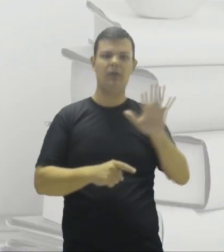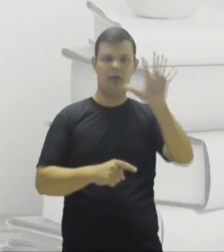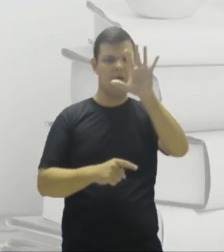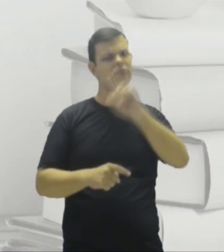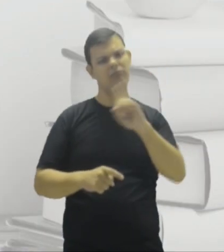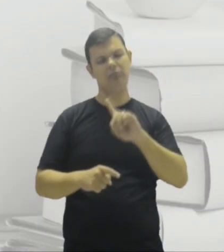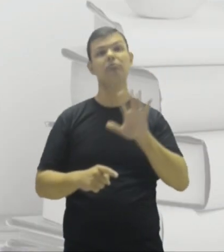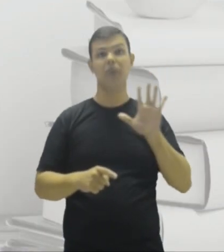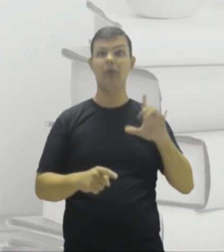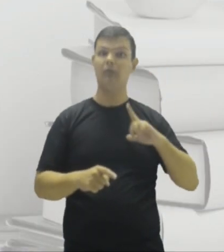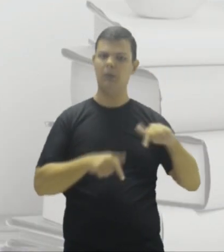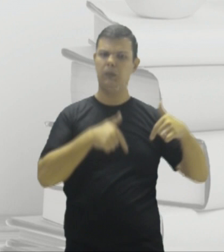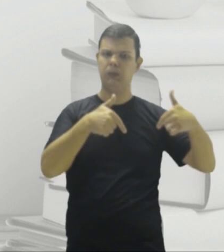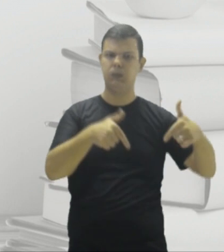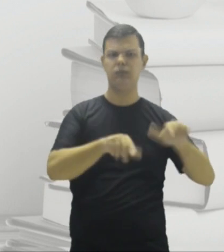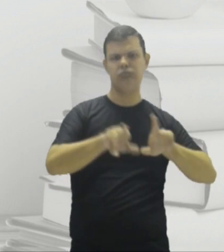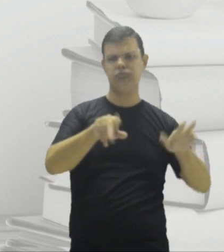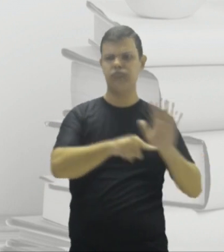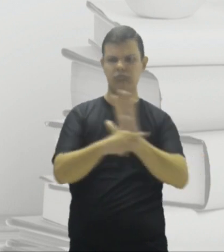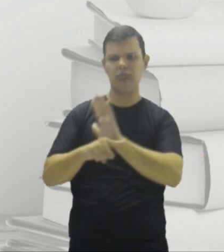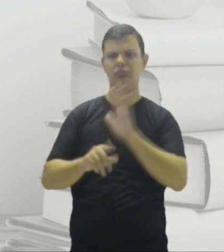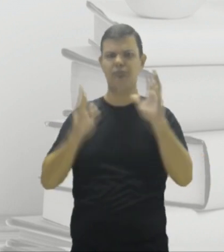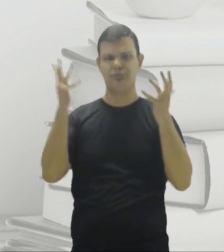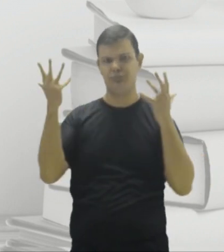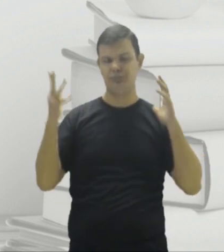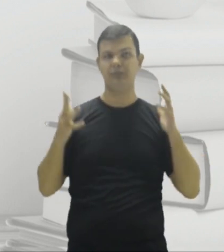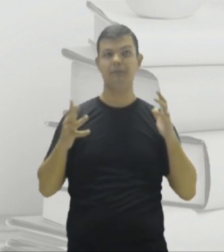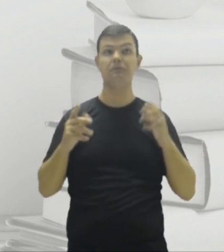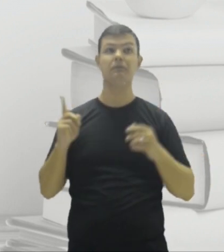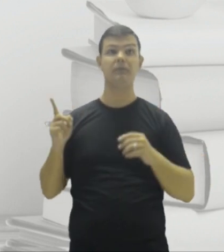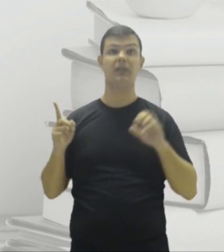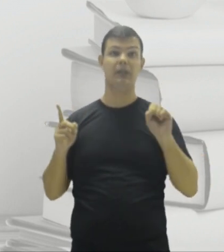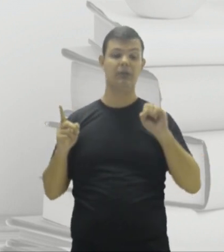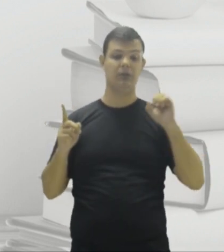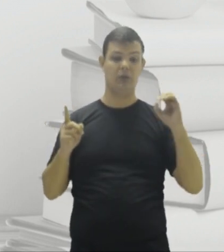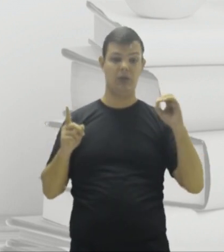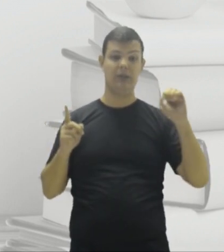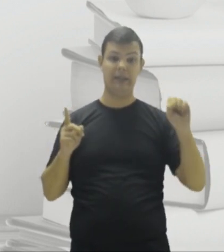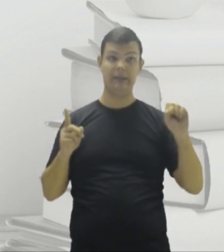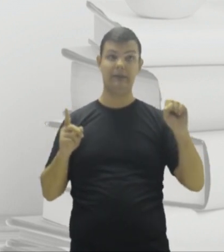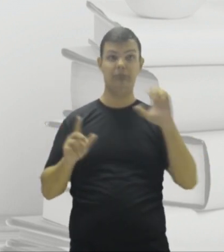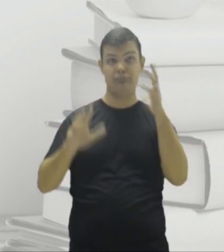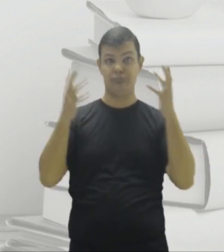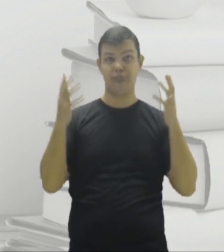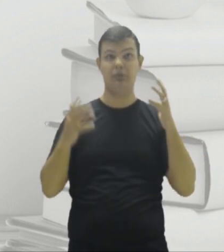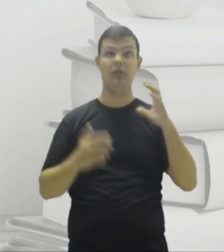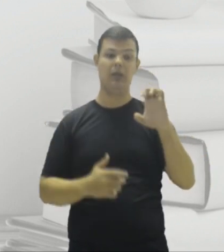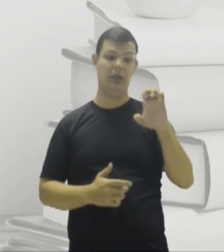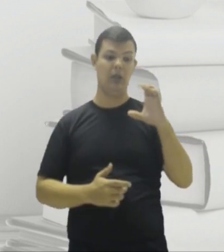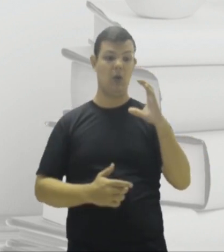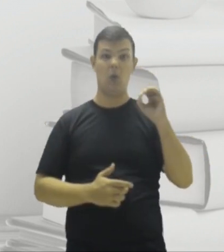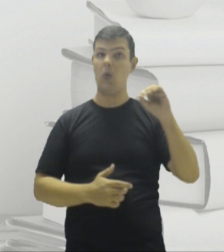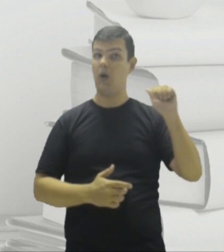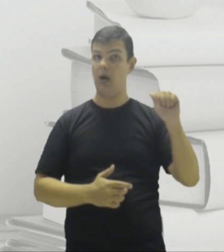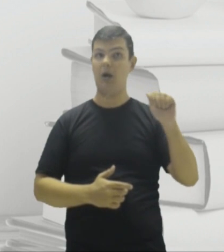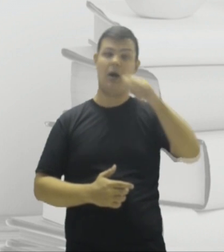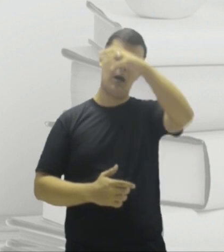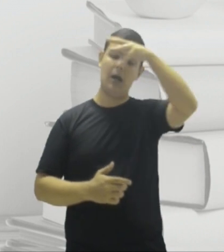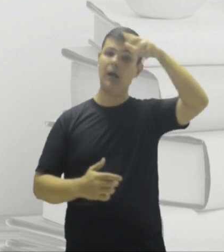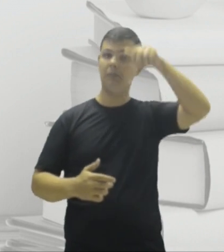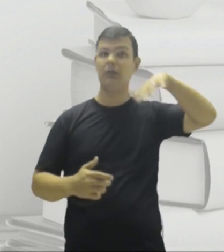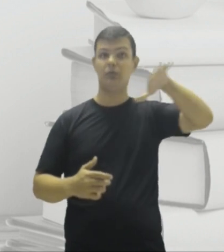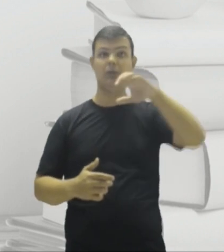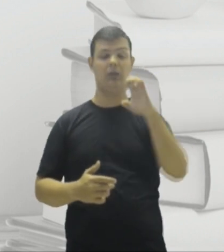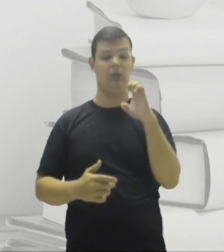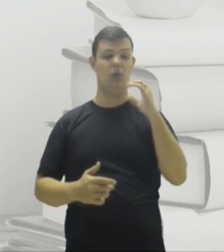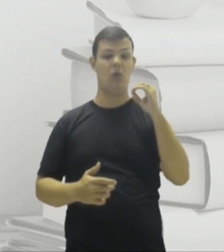órgãos atuantes na preservação do meio ambiente. Nós temos o SOS Mata Atlântica, o ECOA, o Amazônia,